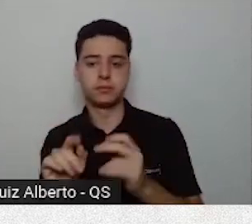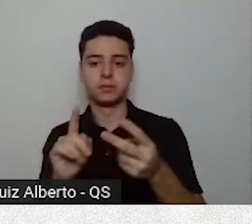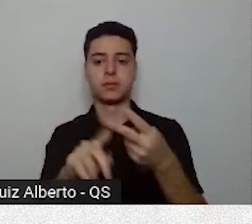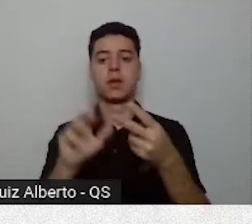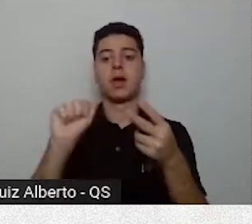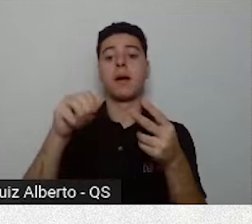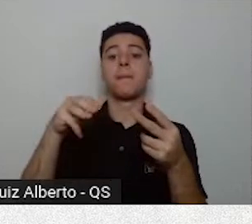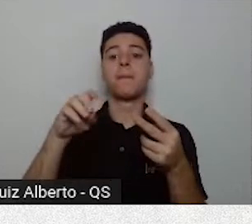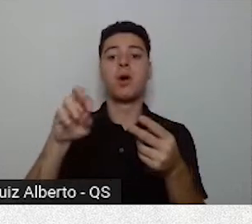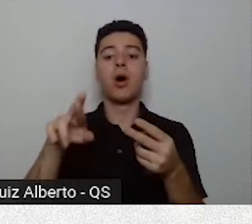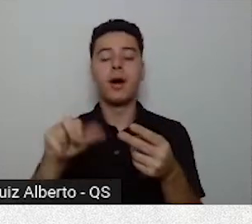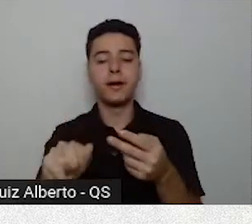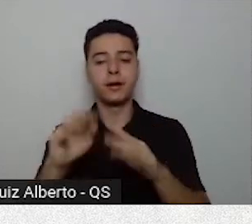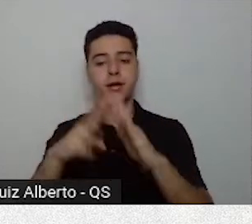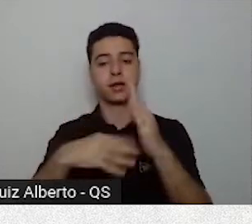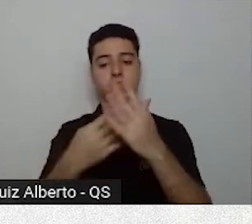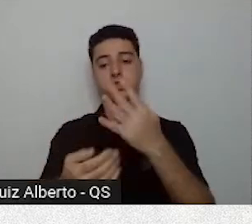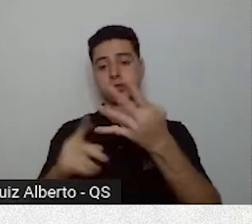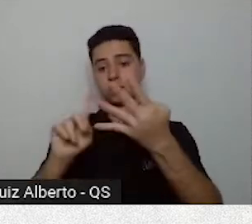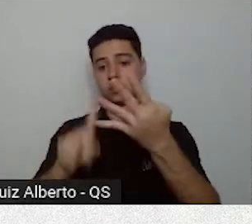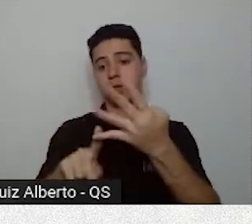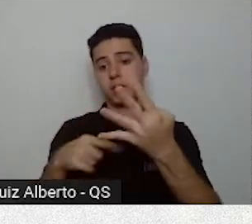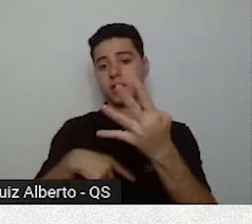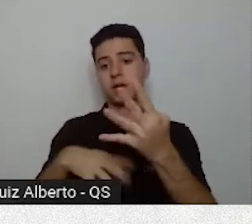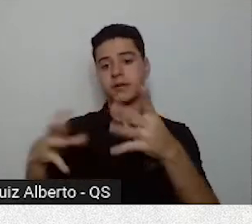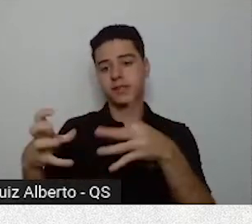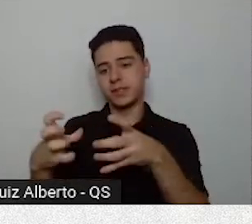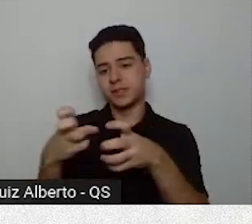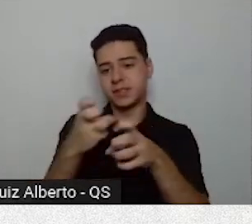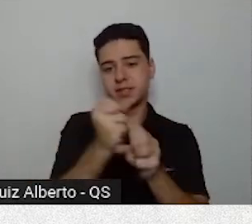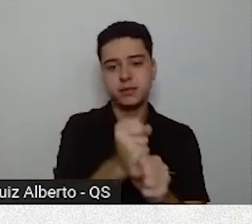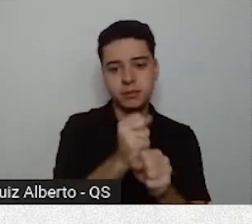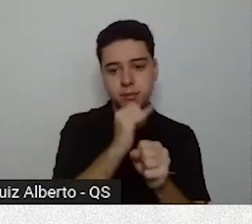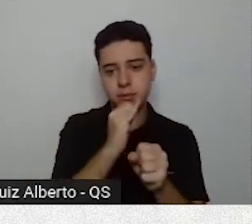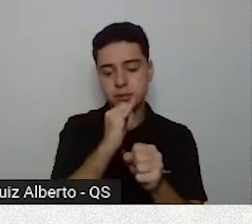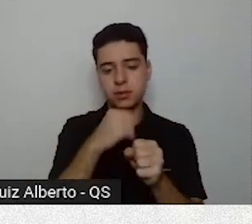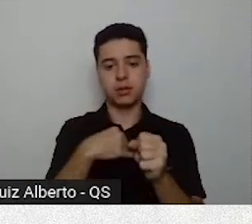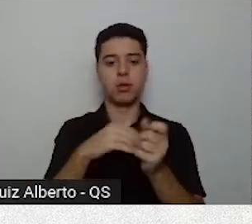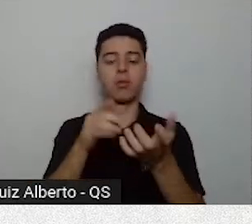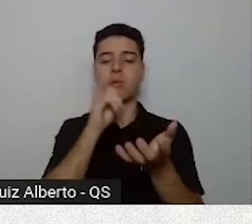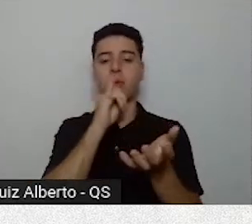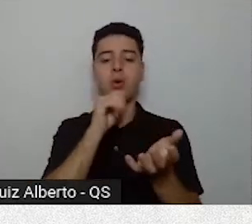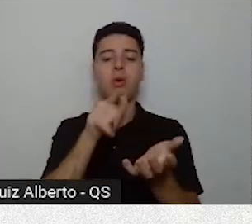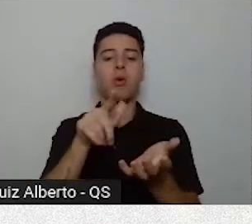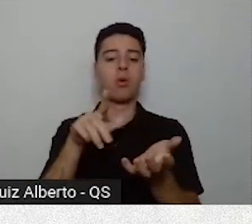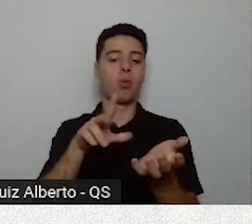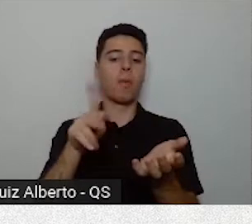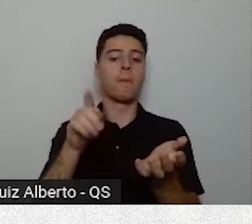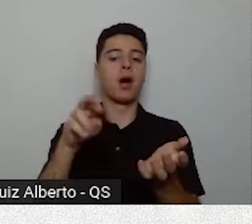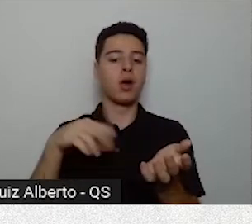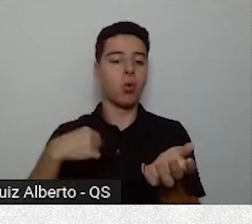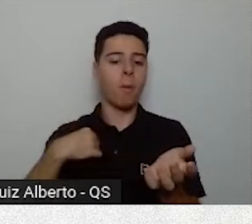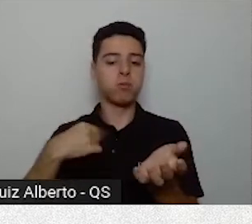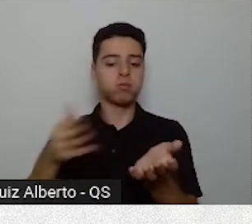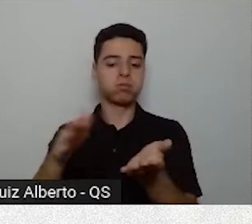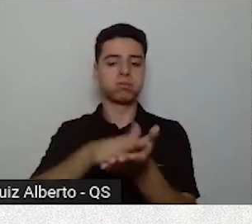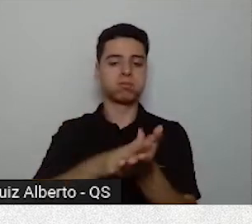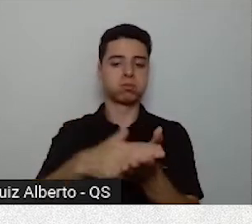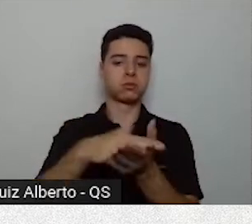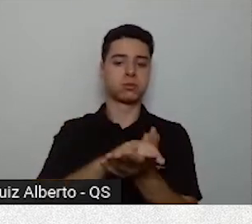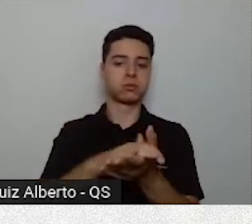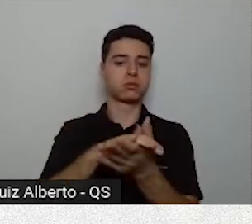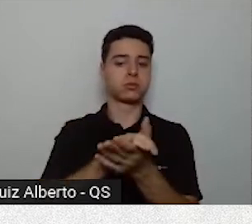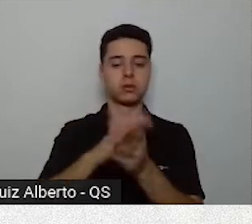amora, que eu espremi e filtrei com um paninho. E aí ela ficou super concentrada,